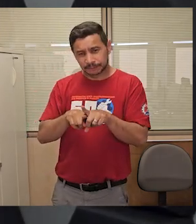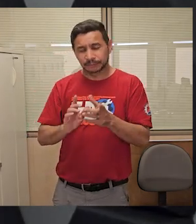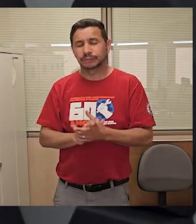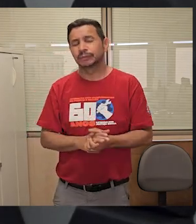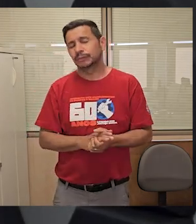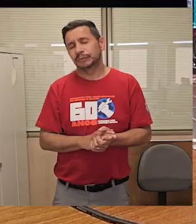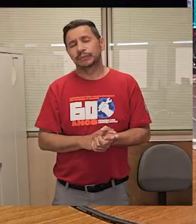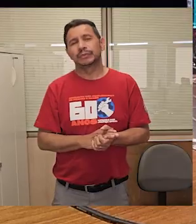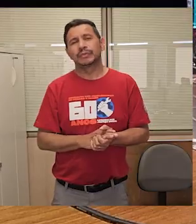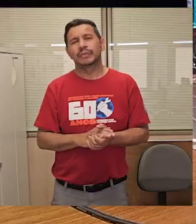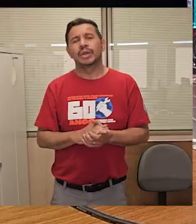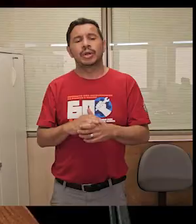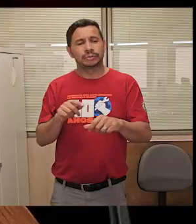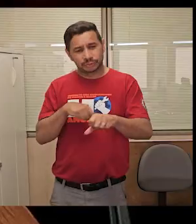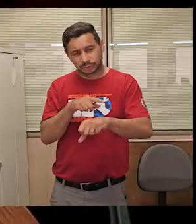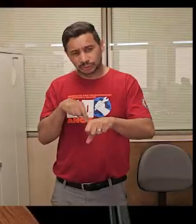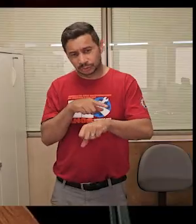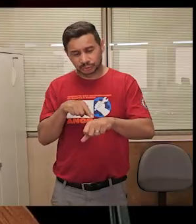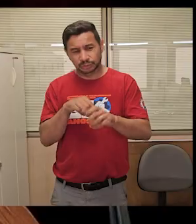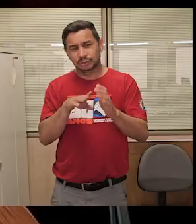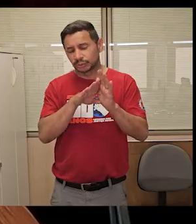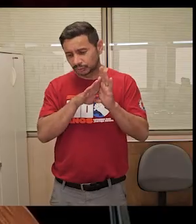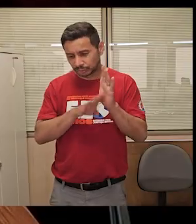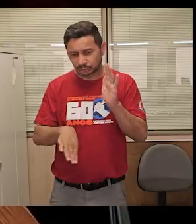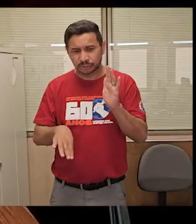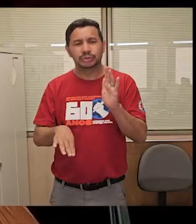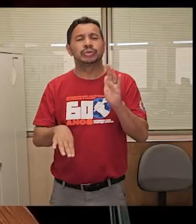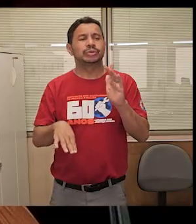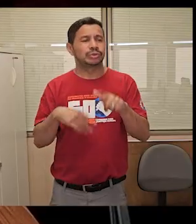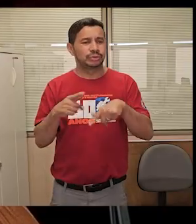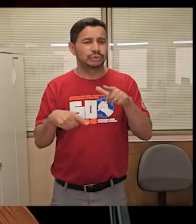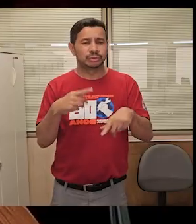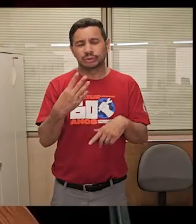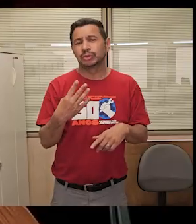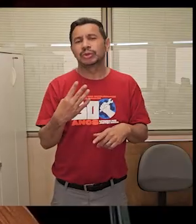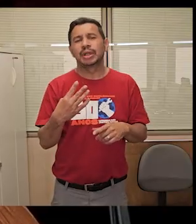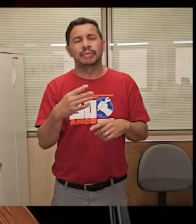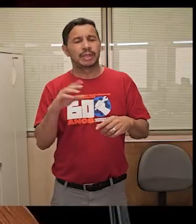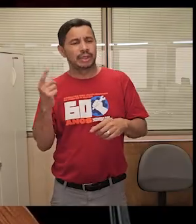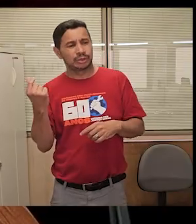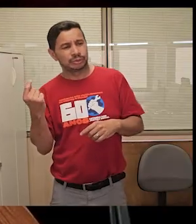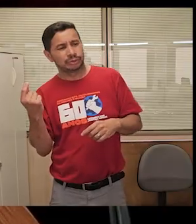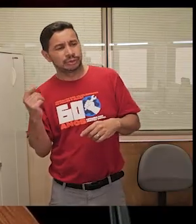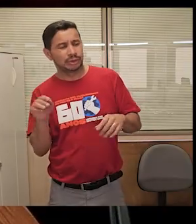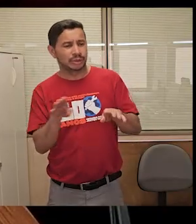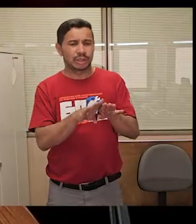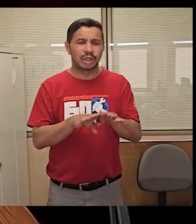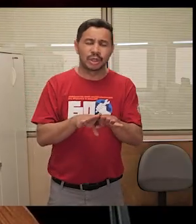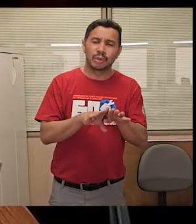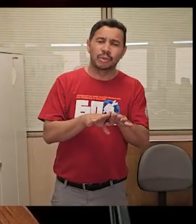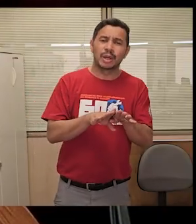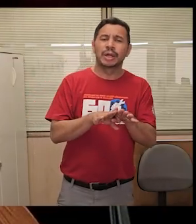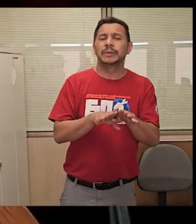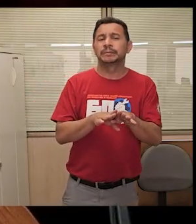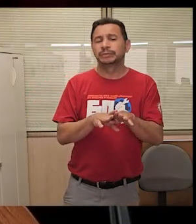Né? Redução de jornada. Redução de jornada sem redução de salário, né? Então, se você vai ter